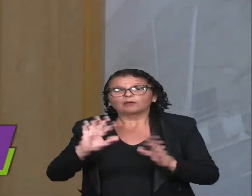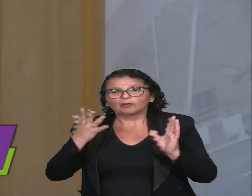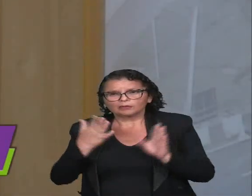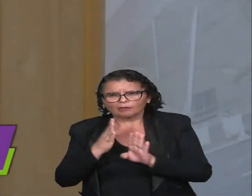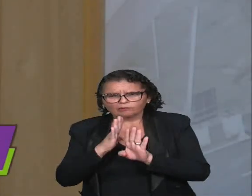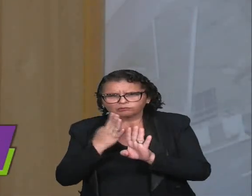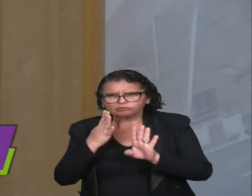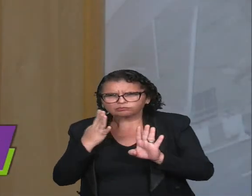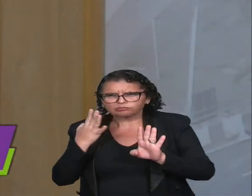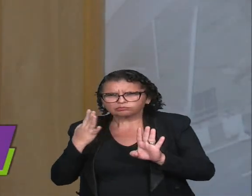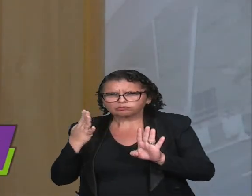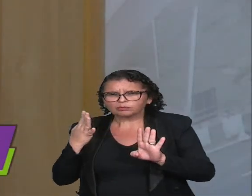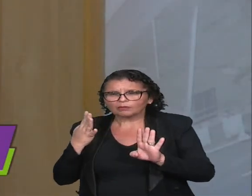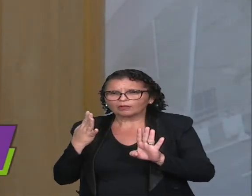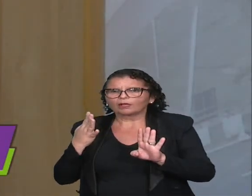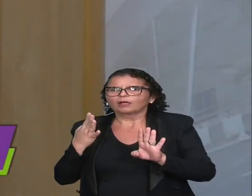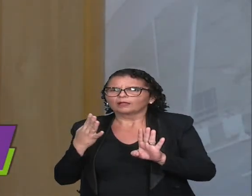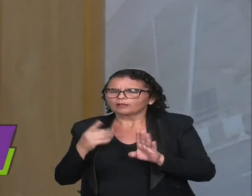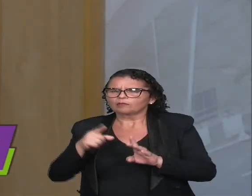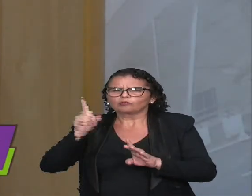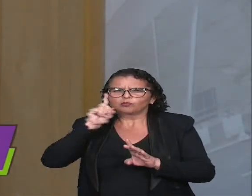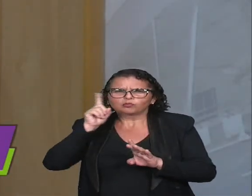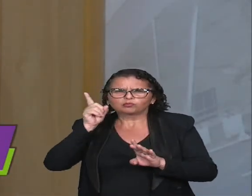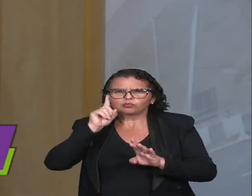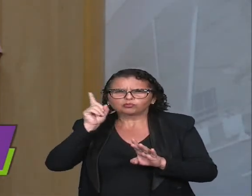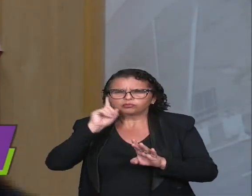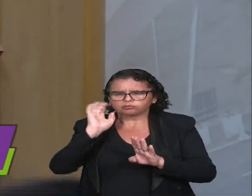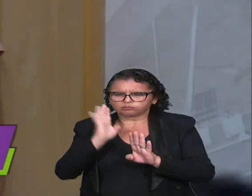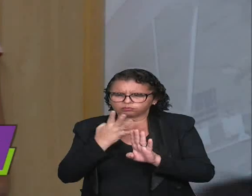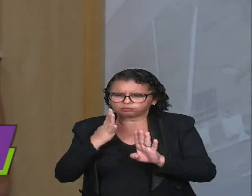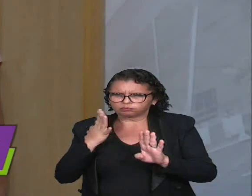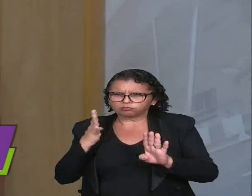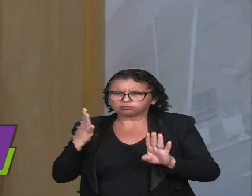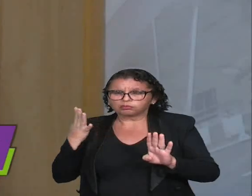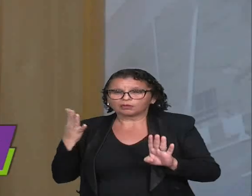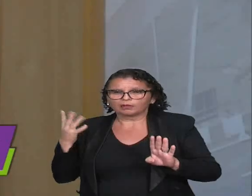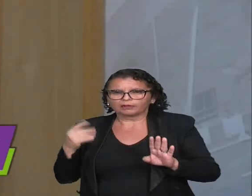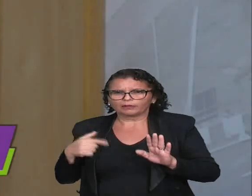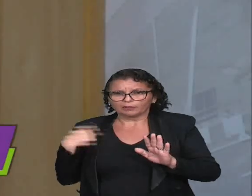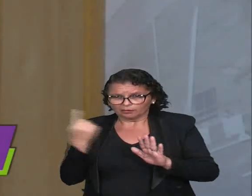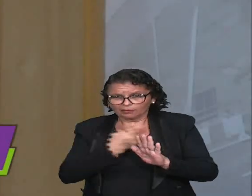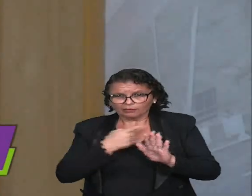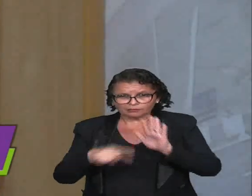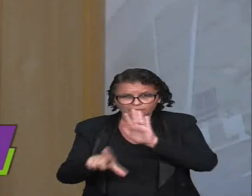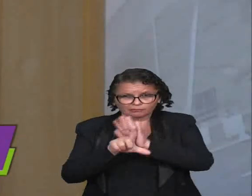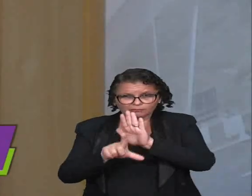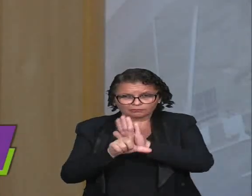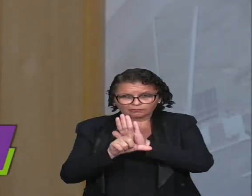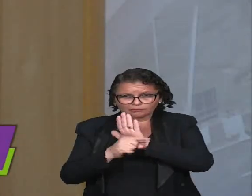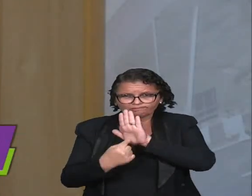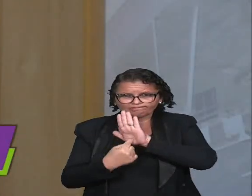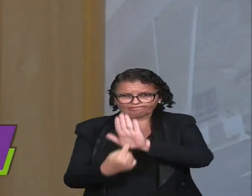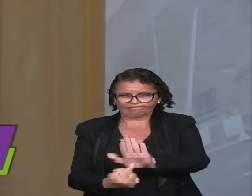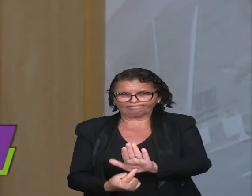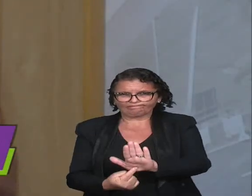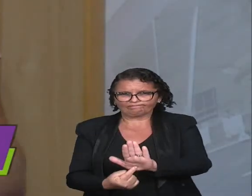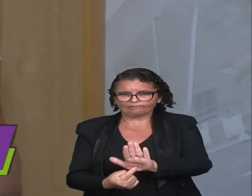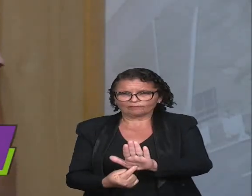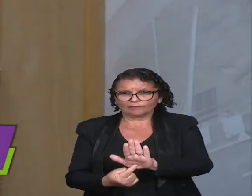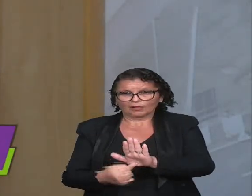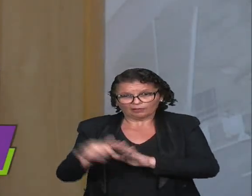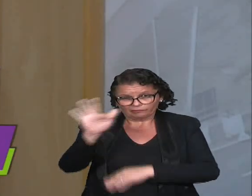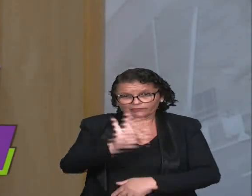me espanta que ela vem crescendo e nós temos leis Aqui nós temos uma lei